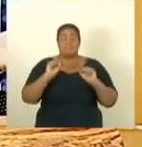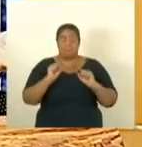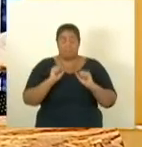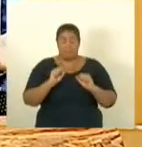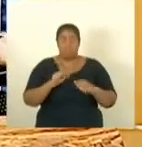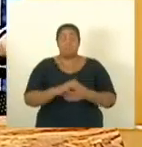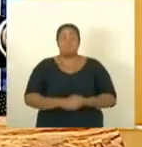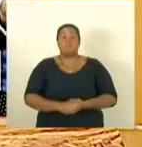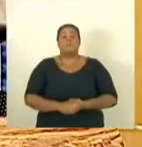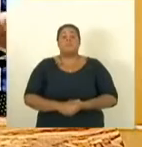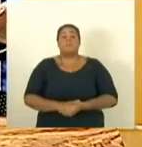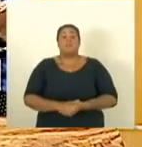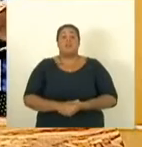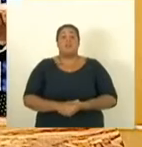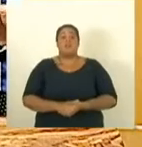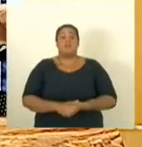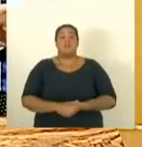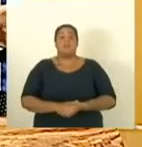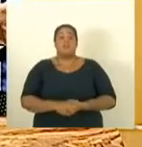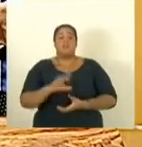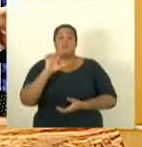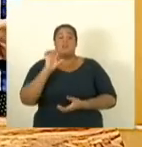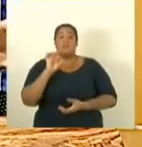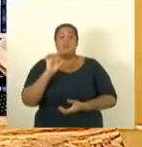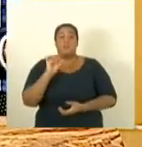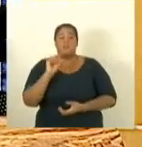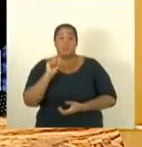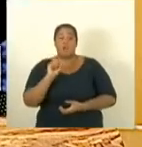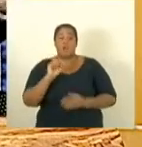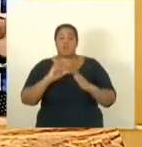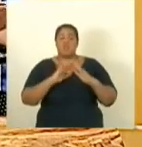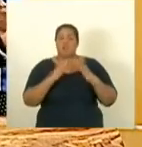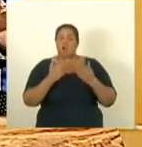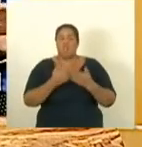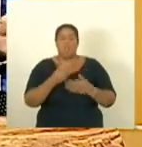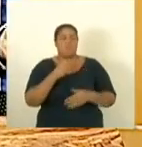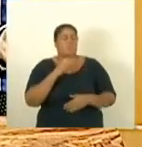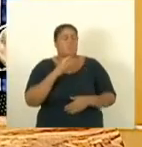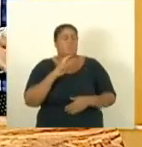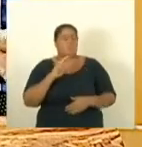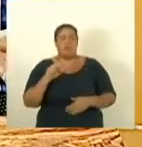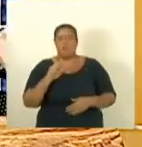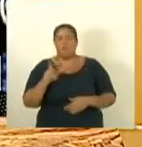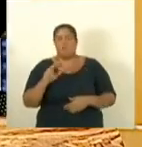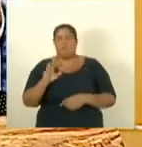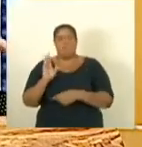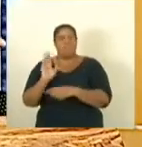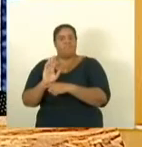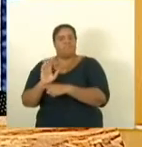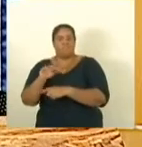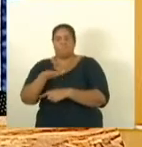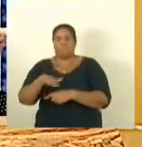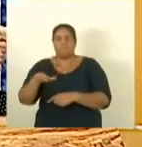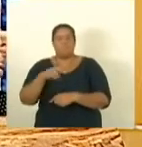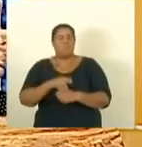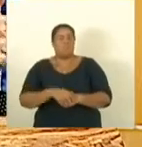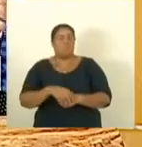ser. Mas escola não é shopping, escola não é cinema, escola não é